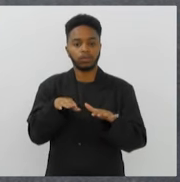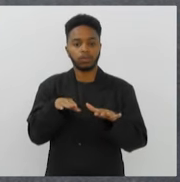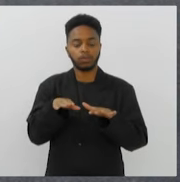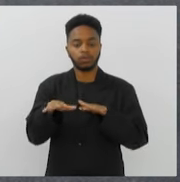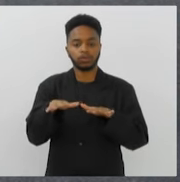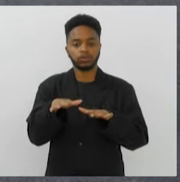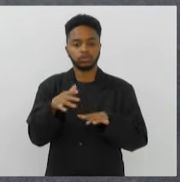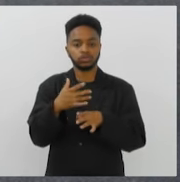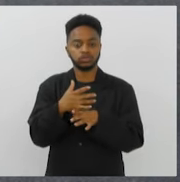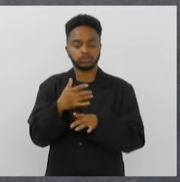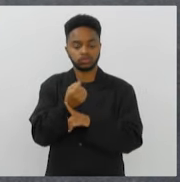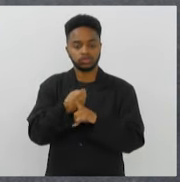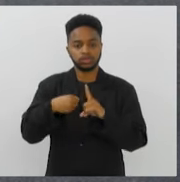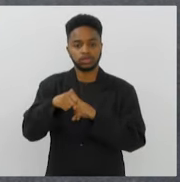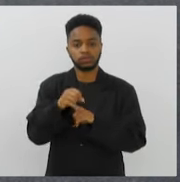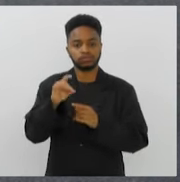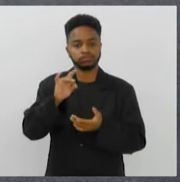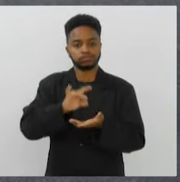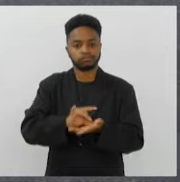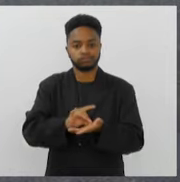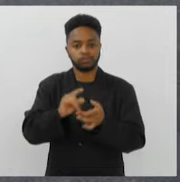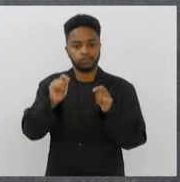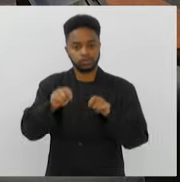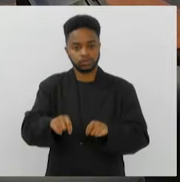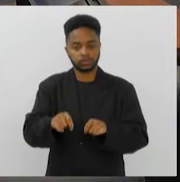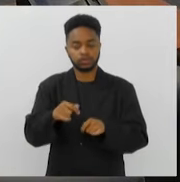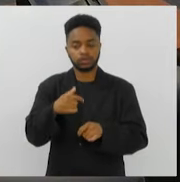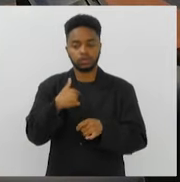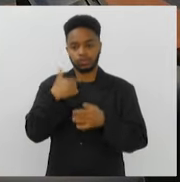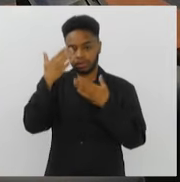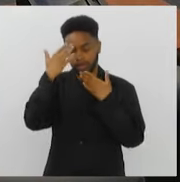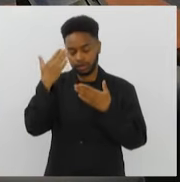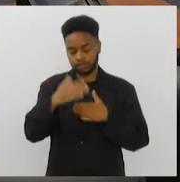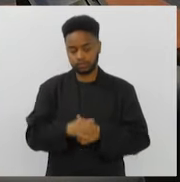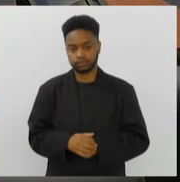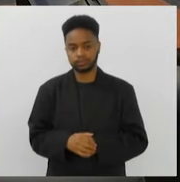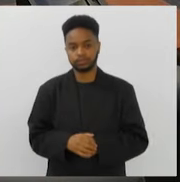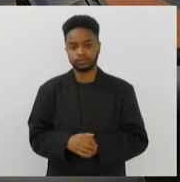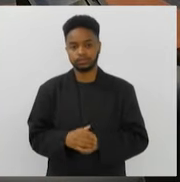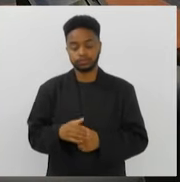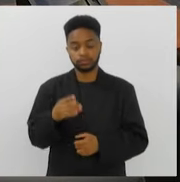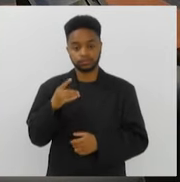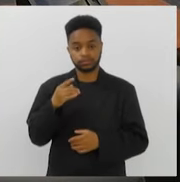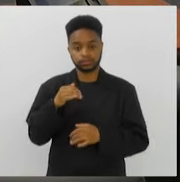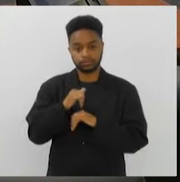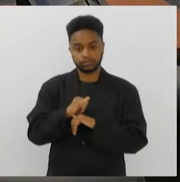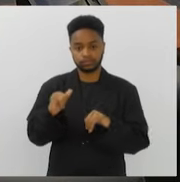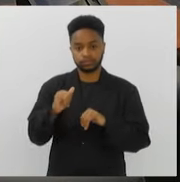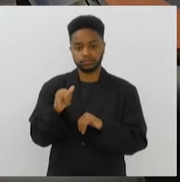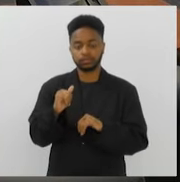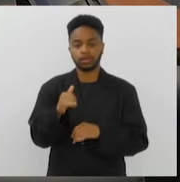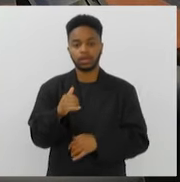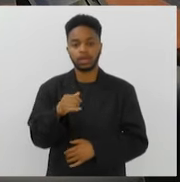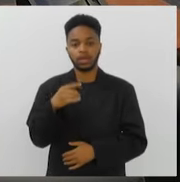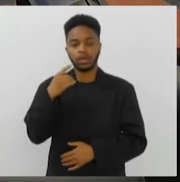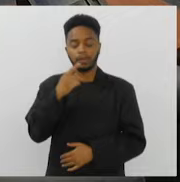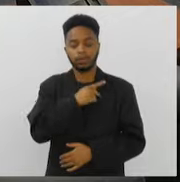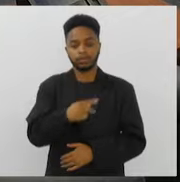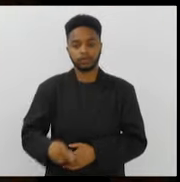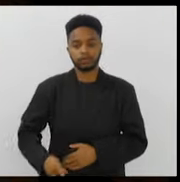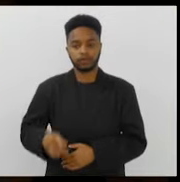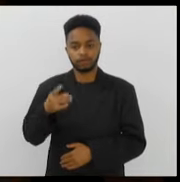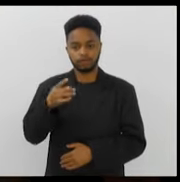realidade possível. Muito obrigado. Para declarar, presidente. Deputado Carlos Mink. Presidente Fred Pacheco,